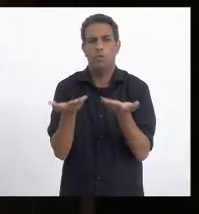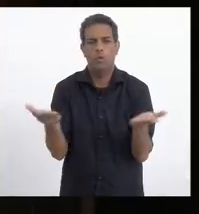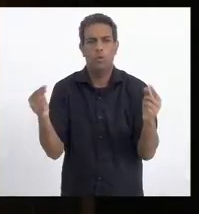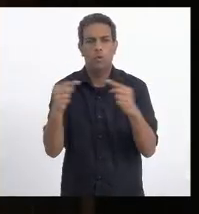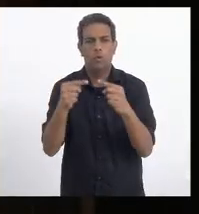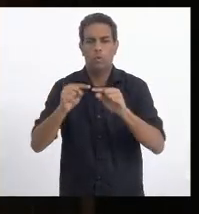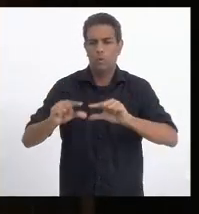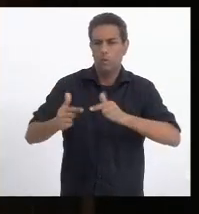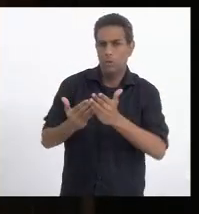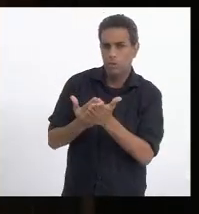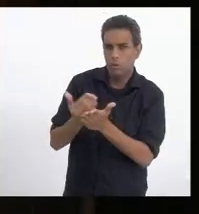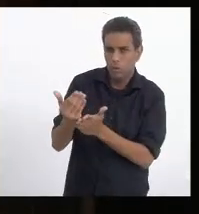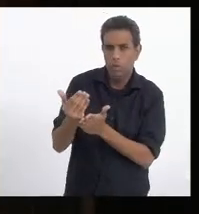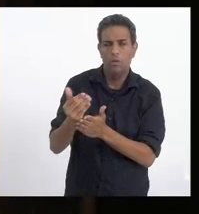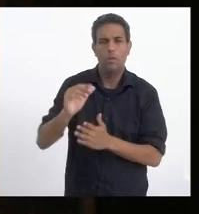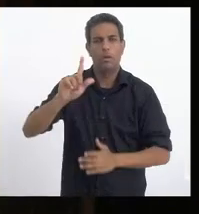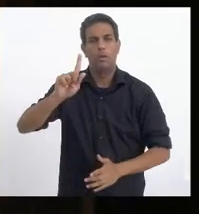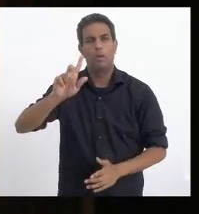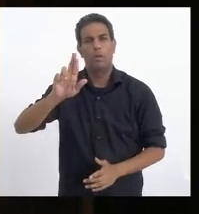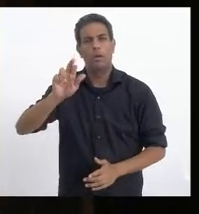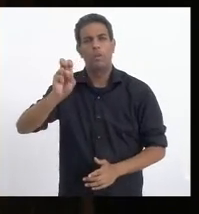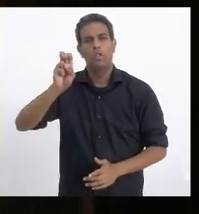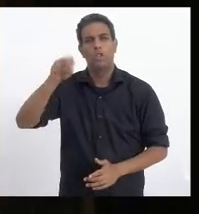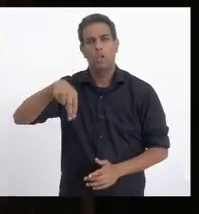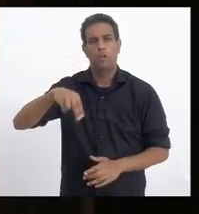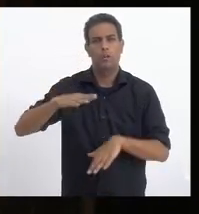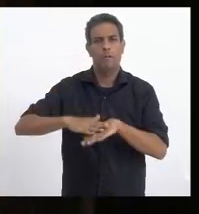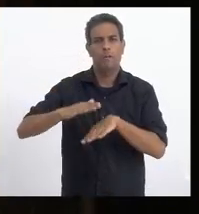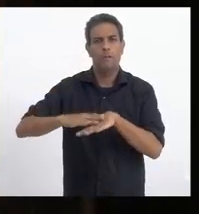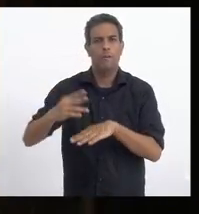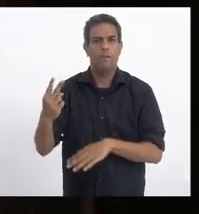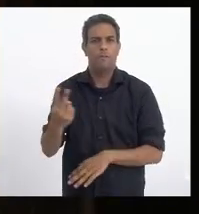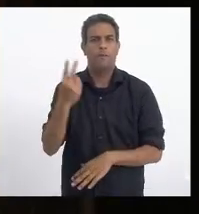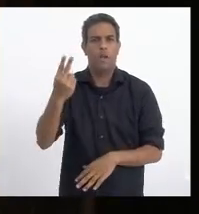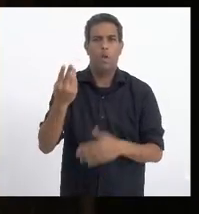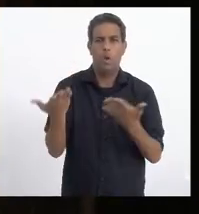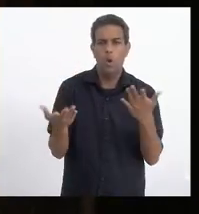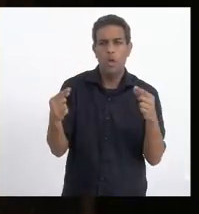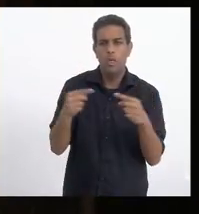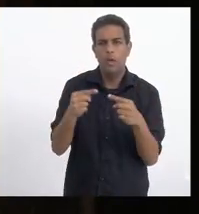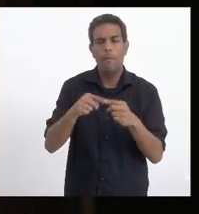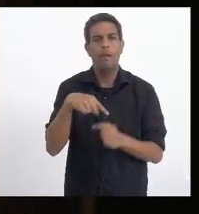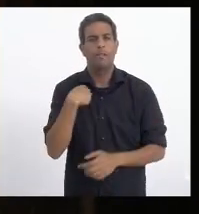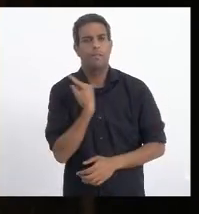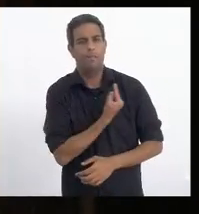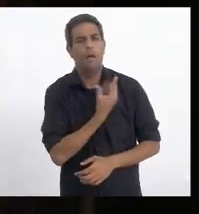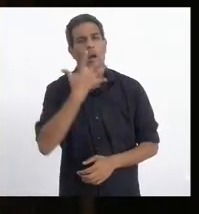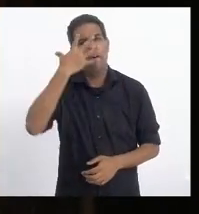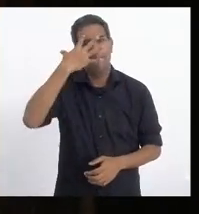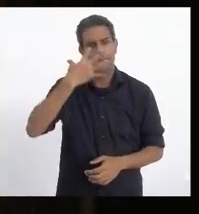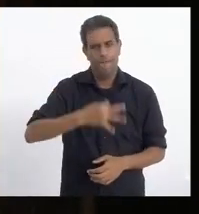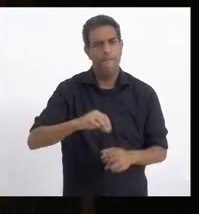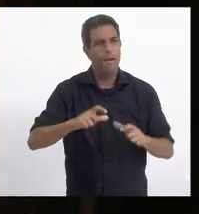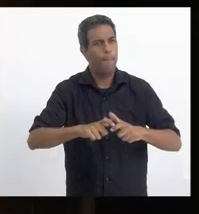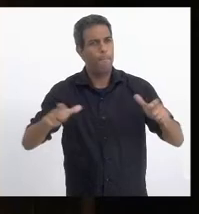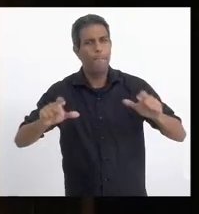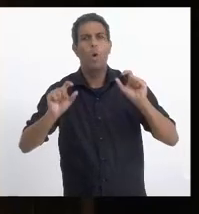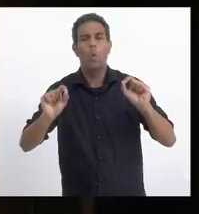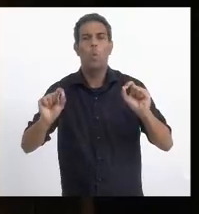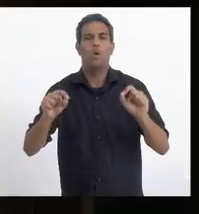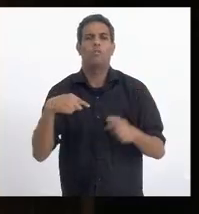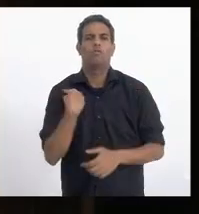Justamente a inicialmente a da Grã no valor de sessenta e dois e meio por cento e que nós entendeu mas a grande maioria